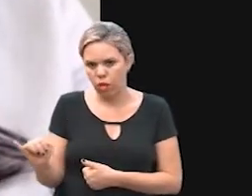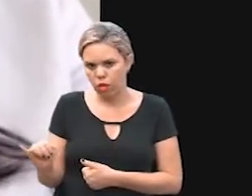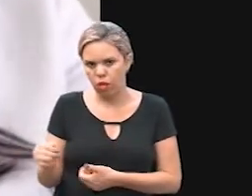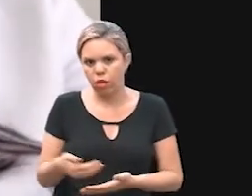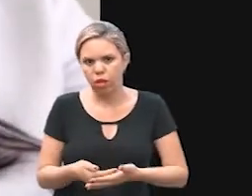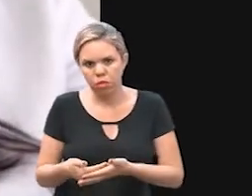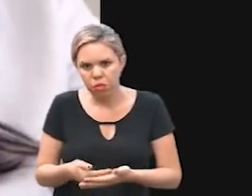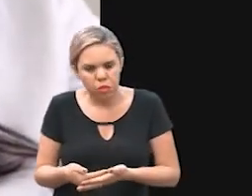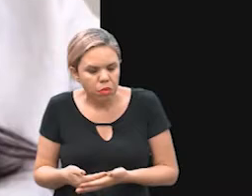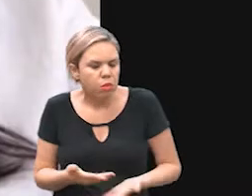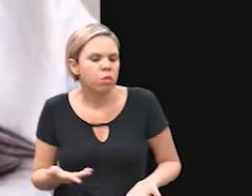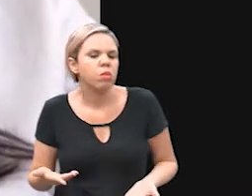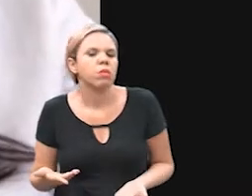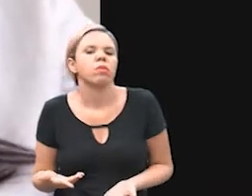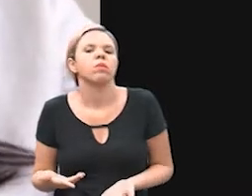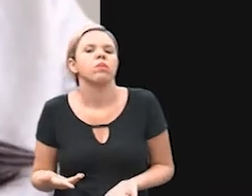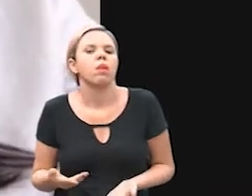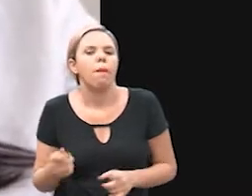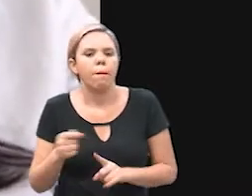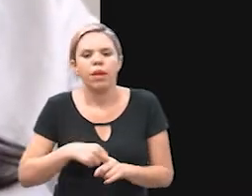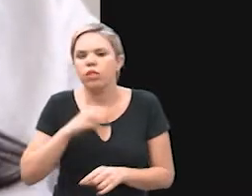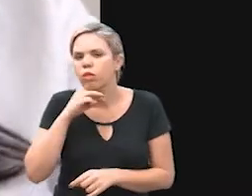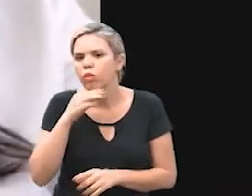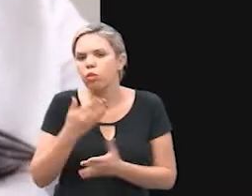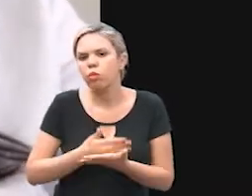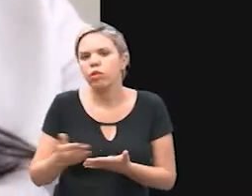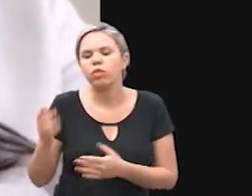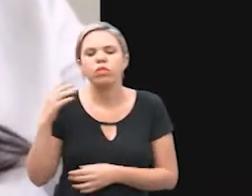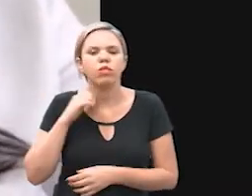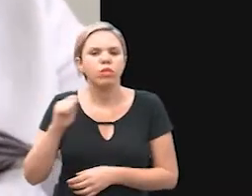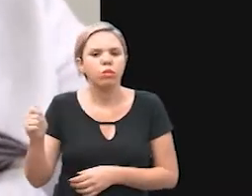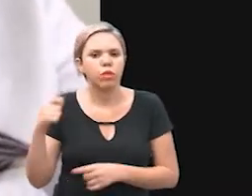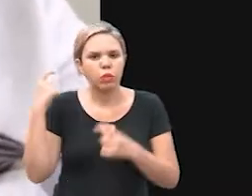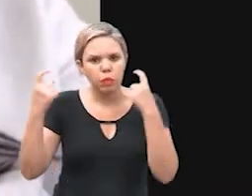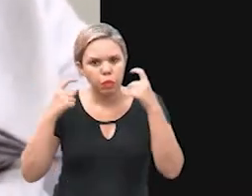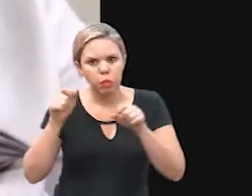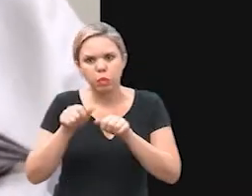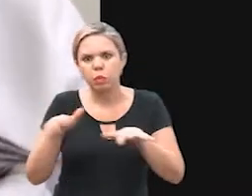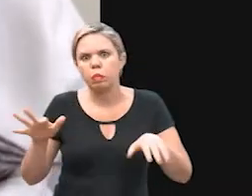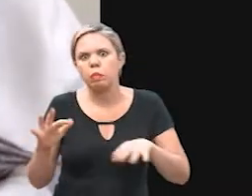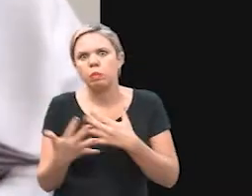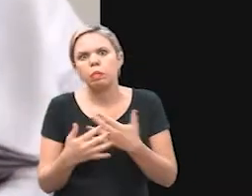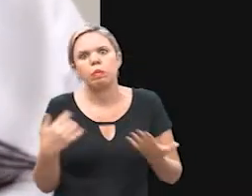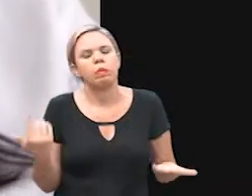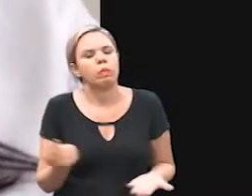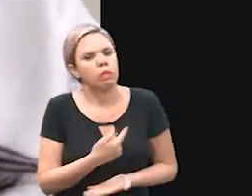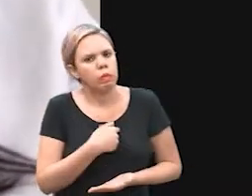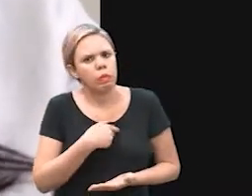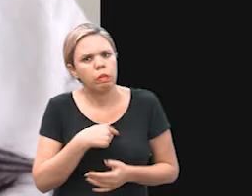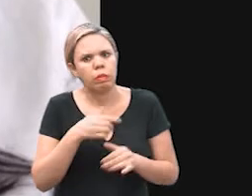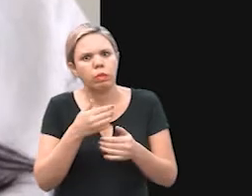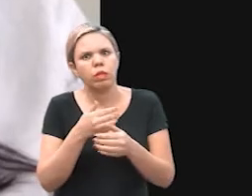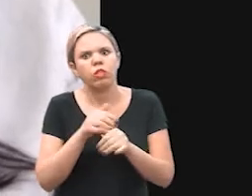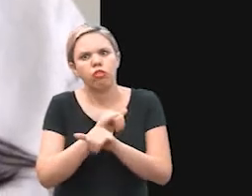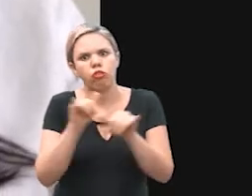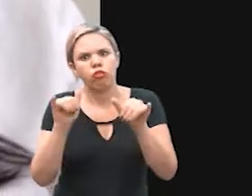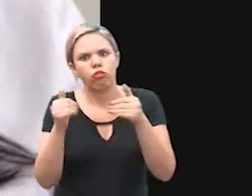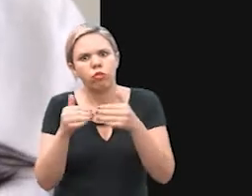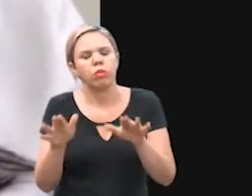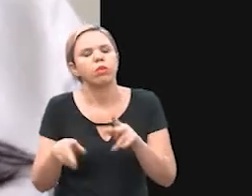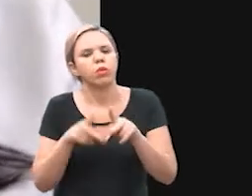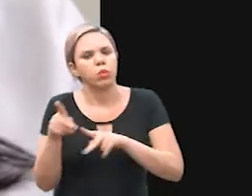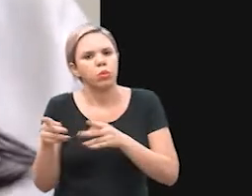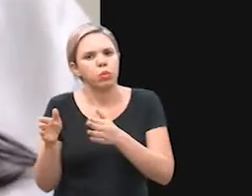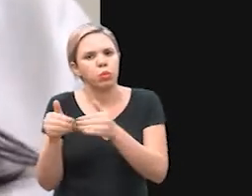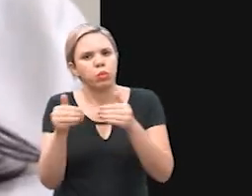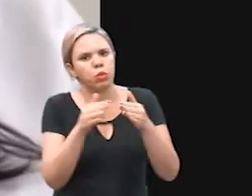neonatal. E aí em março, comecinho de abril, já preocupados com a pandemia, nós antecipamos as campanhas, né?